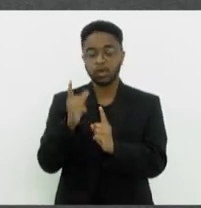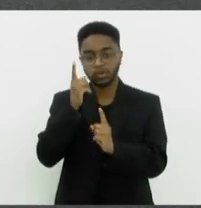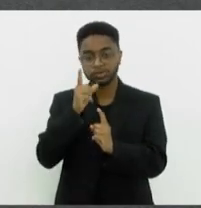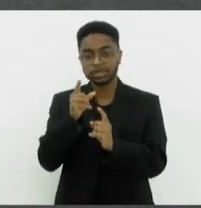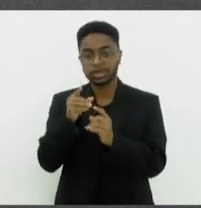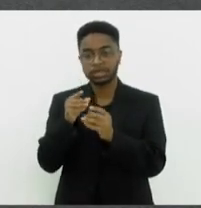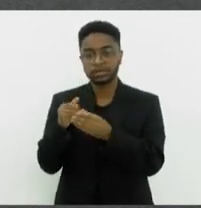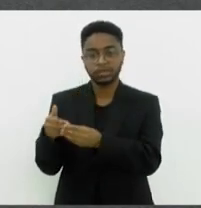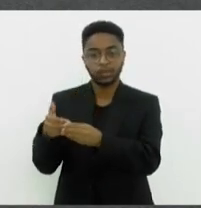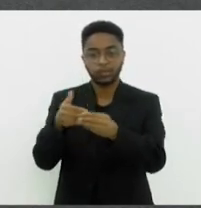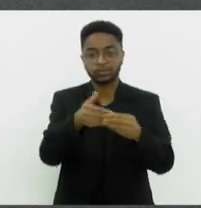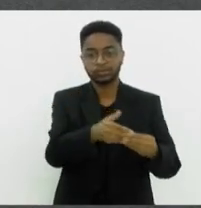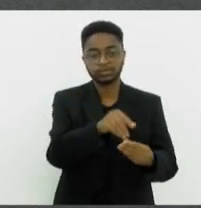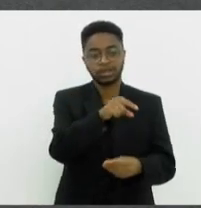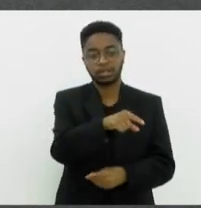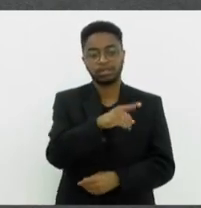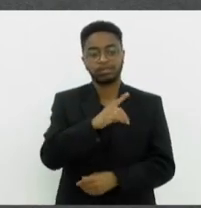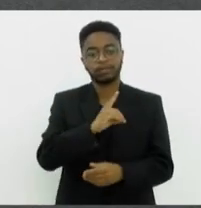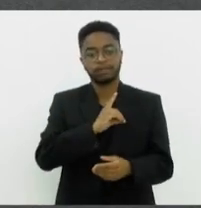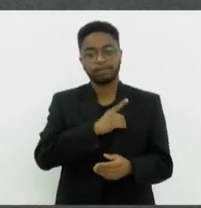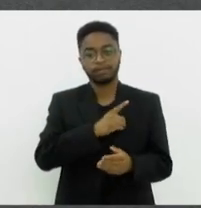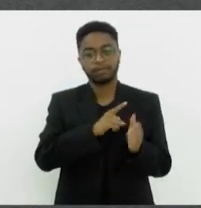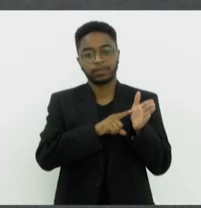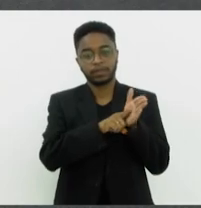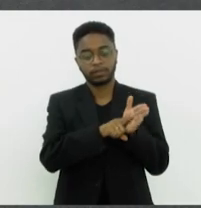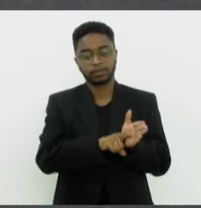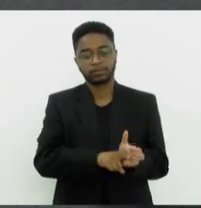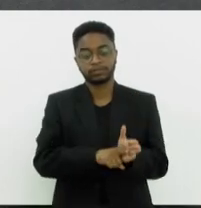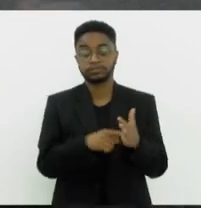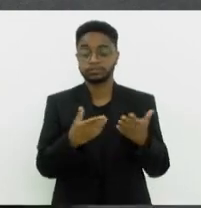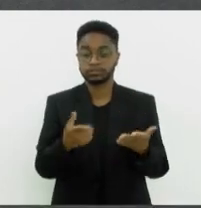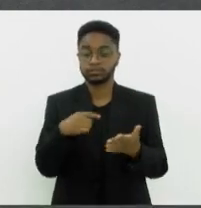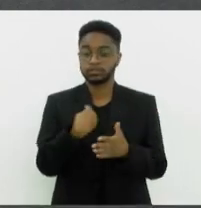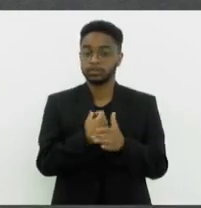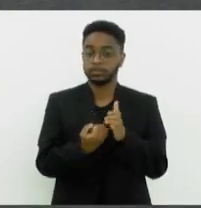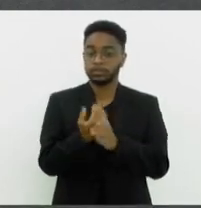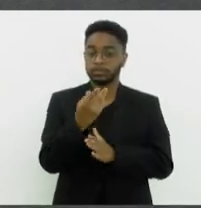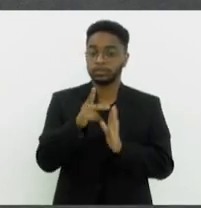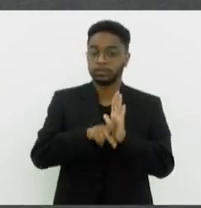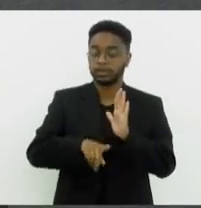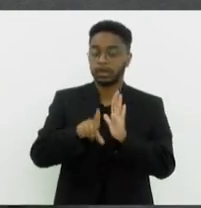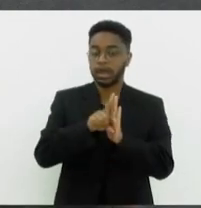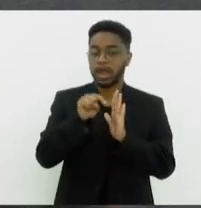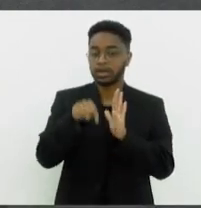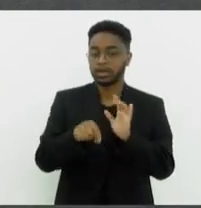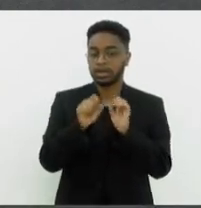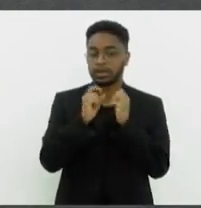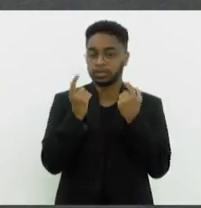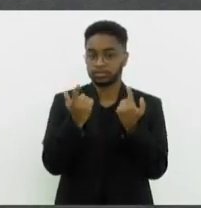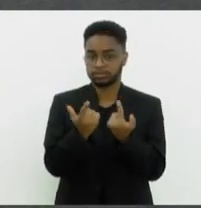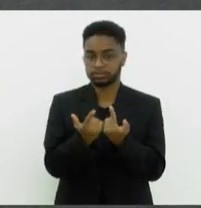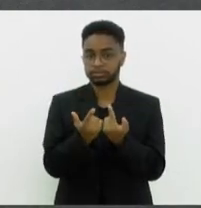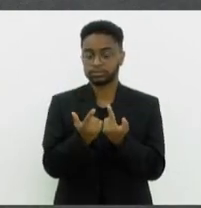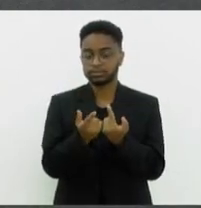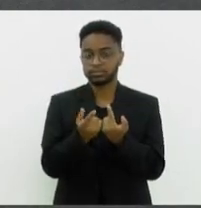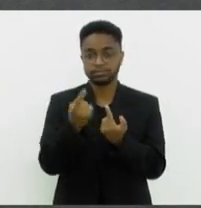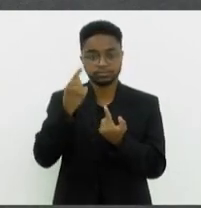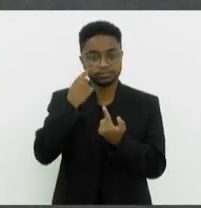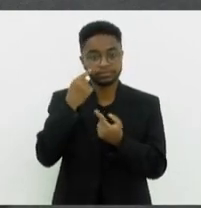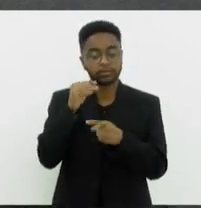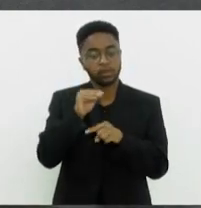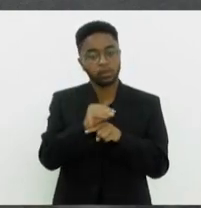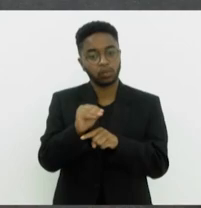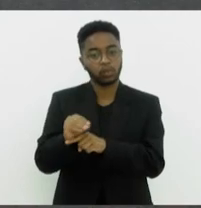o exame de corpo de delito. Então, um dos projetos que a gente apresentou nessa casa, que, enfim, pensando no